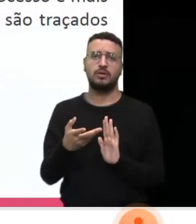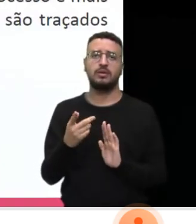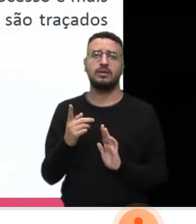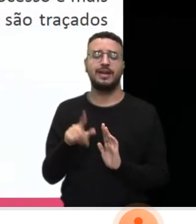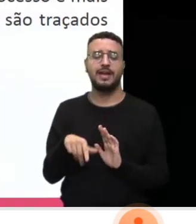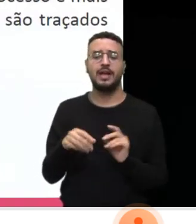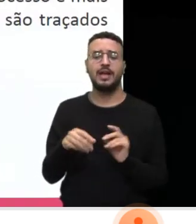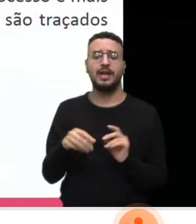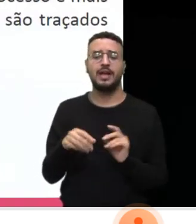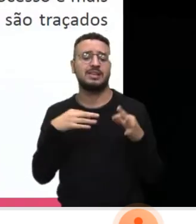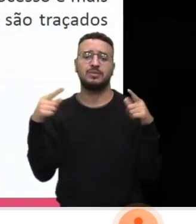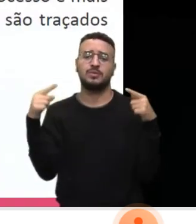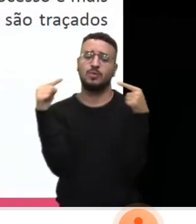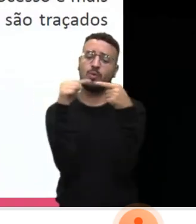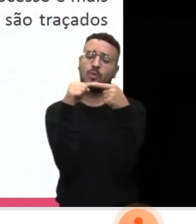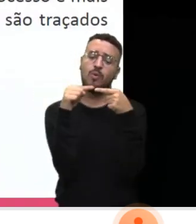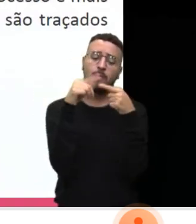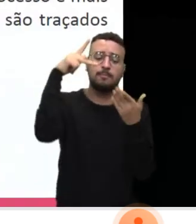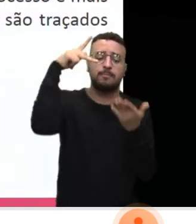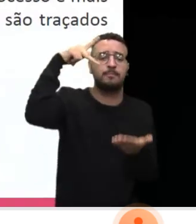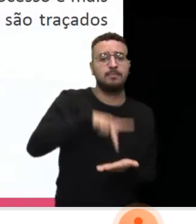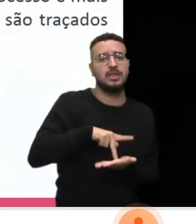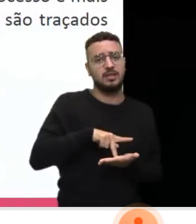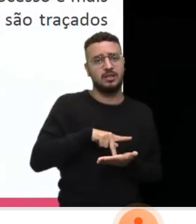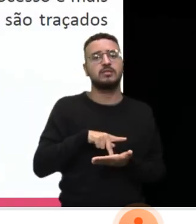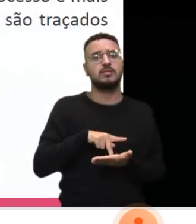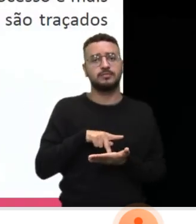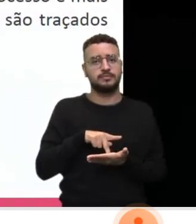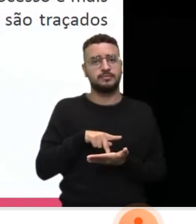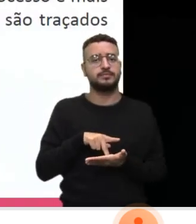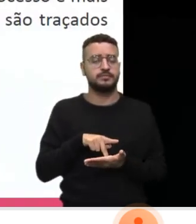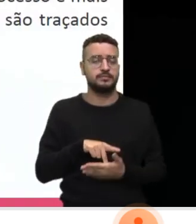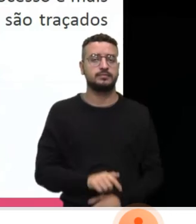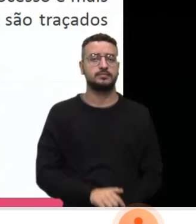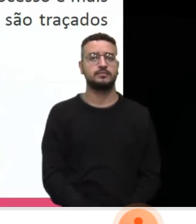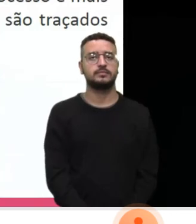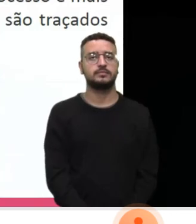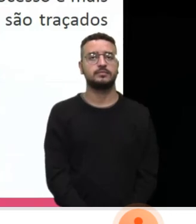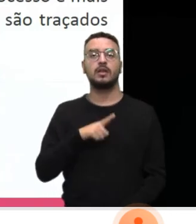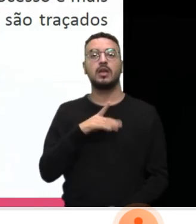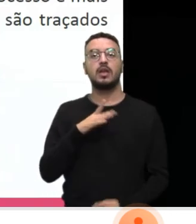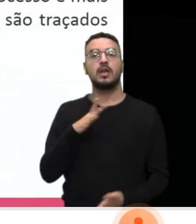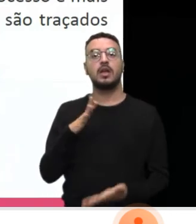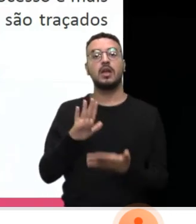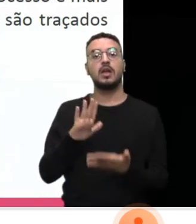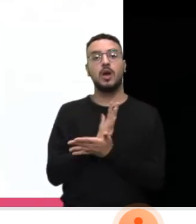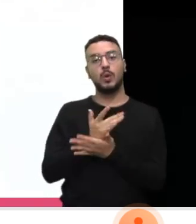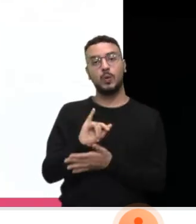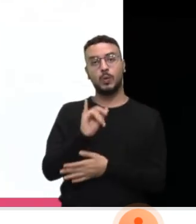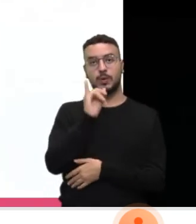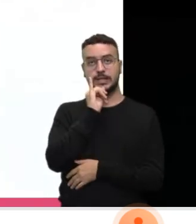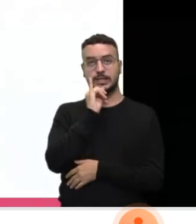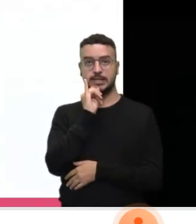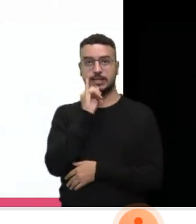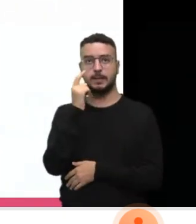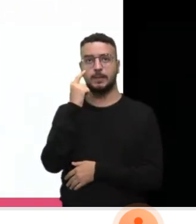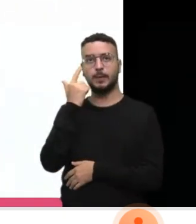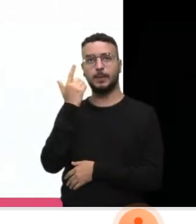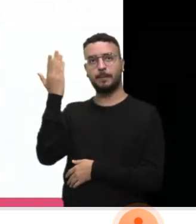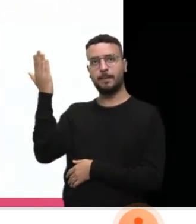no espaço ou no corpo do emissor. Eu trouxe aqui alguns tipos de